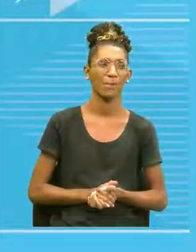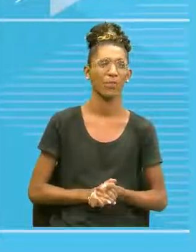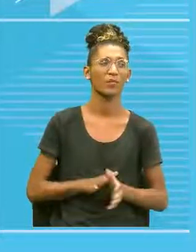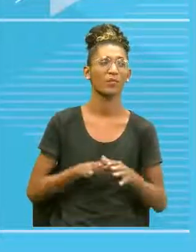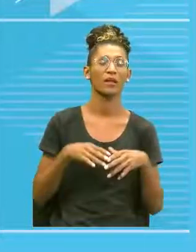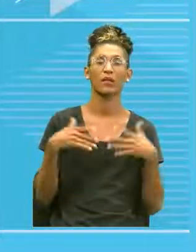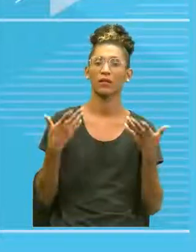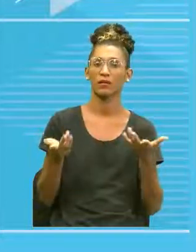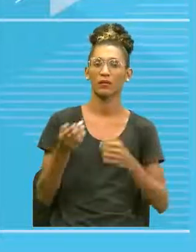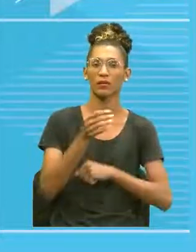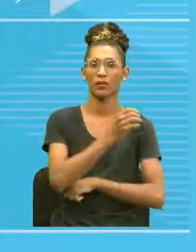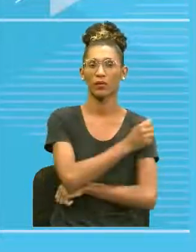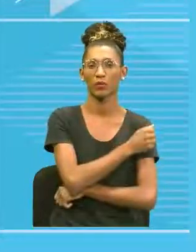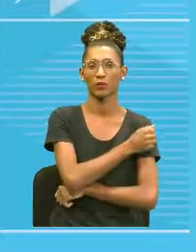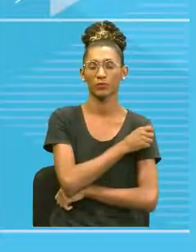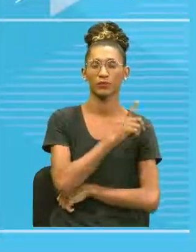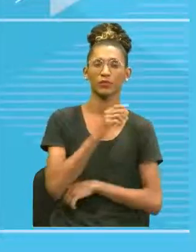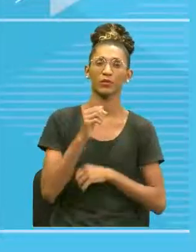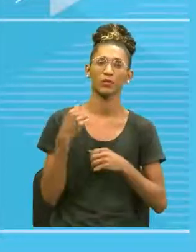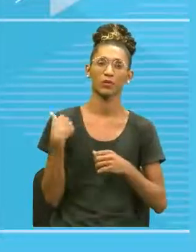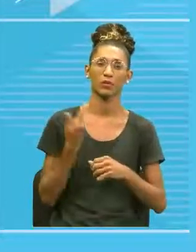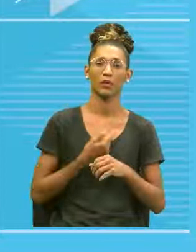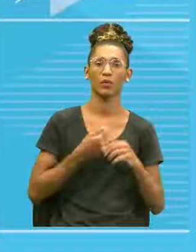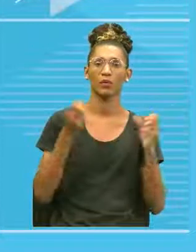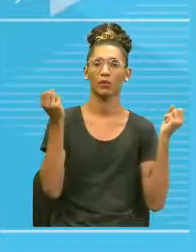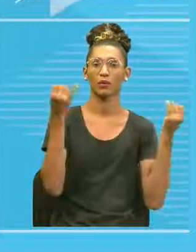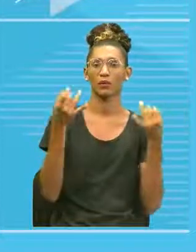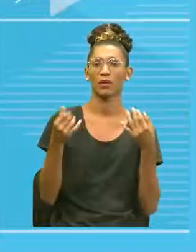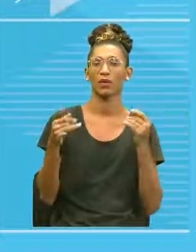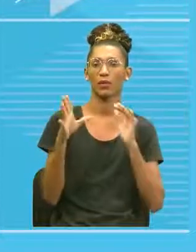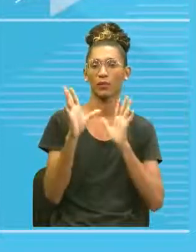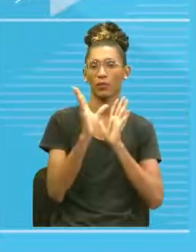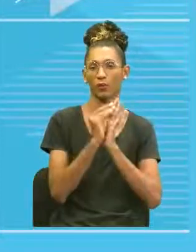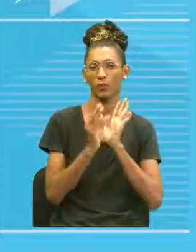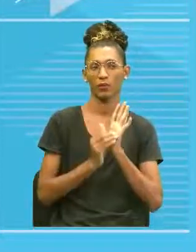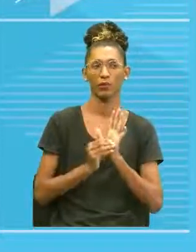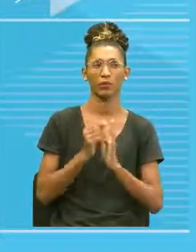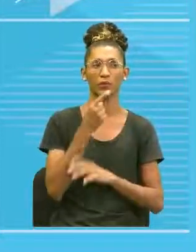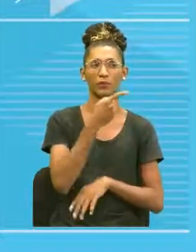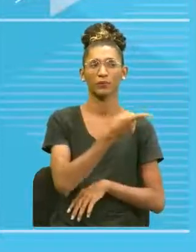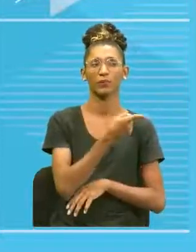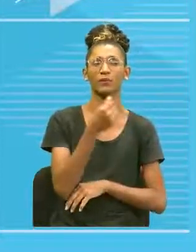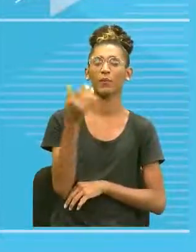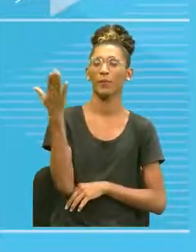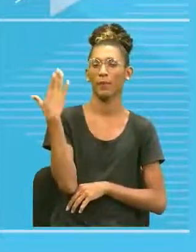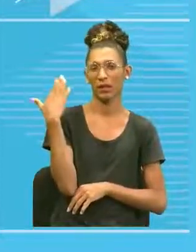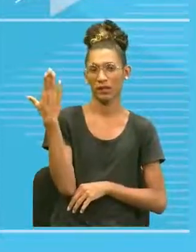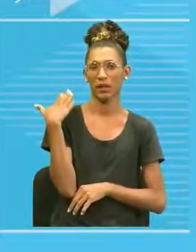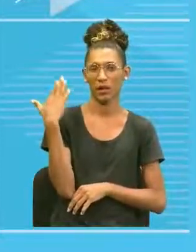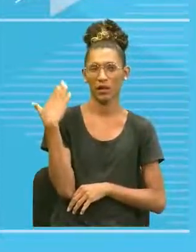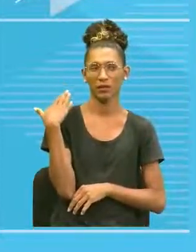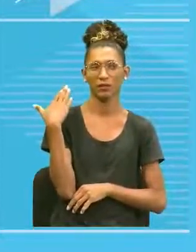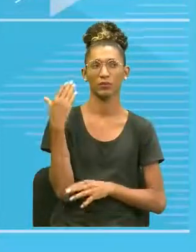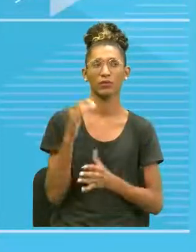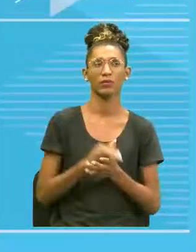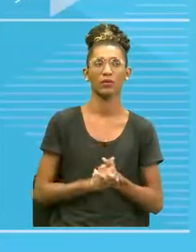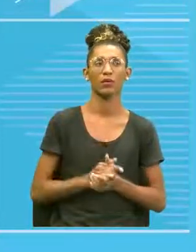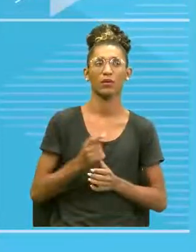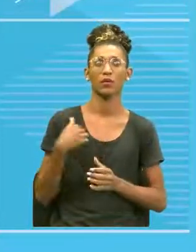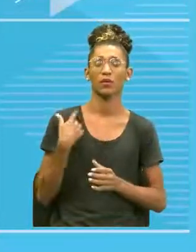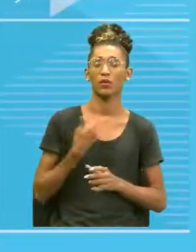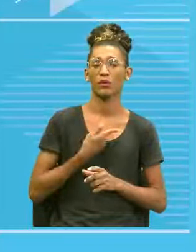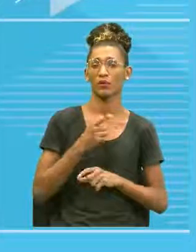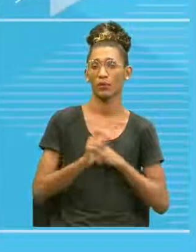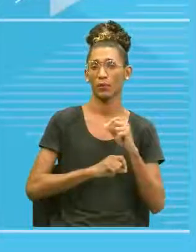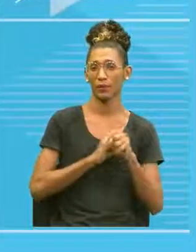bom então pessoal quando a gente fala pretérito né pretérito pretérito é passado a gente está falando